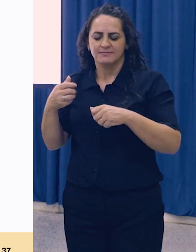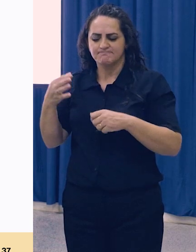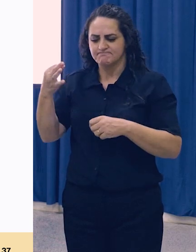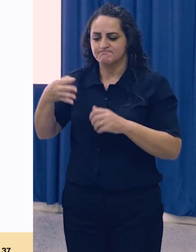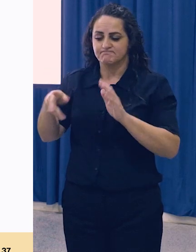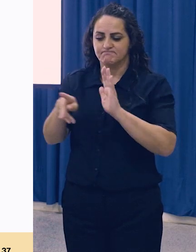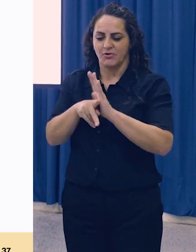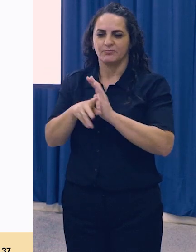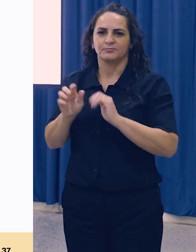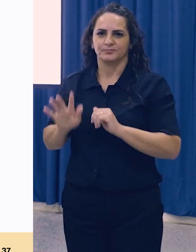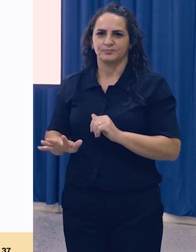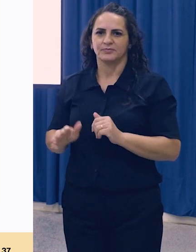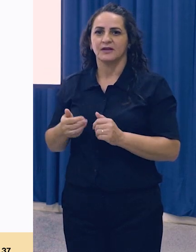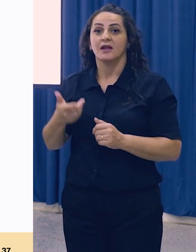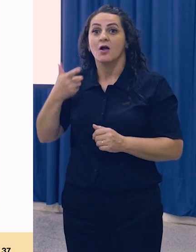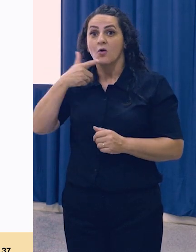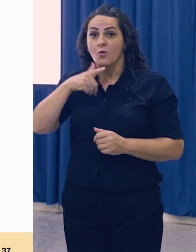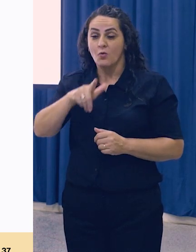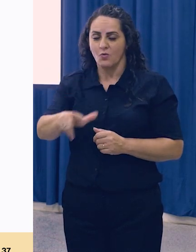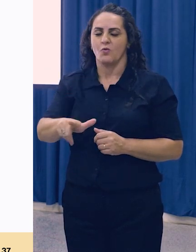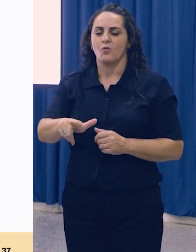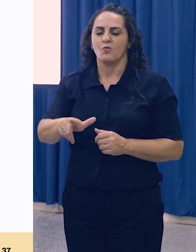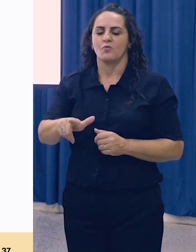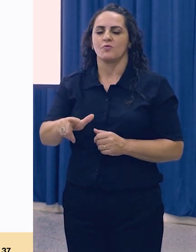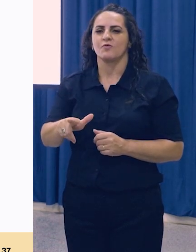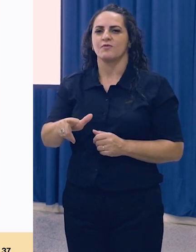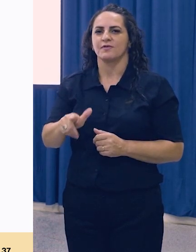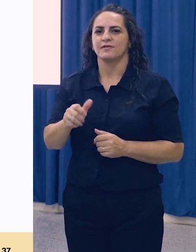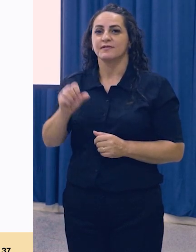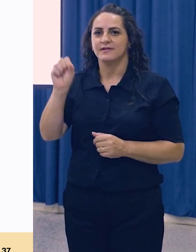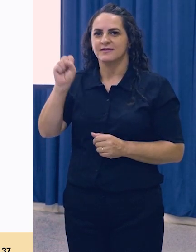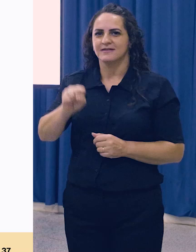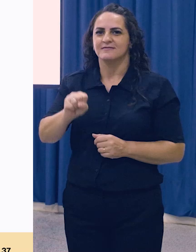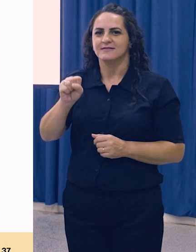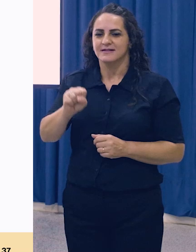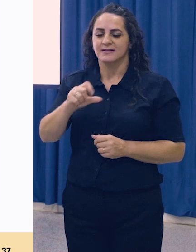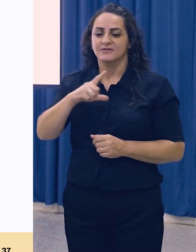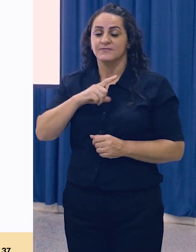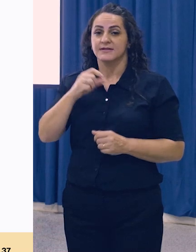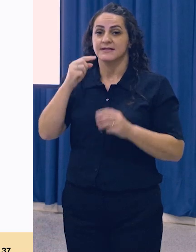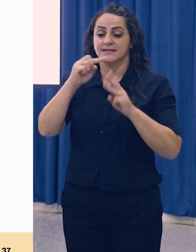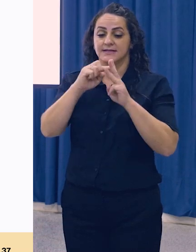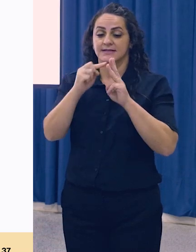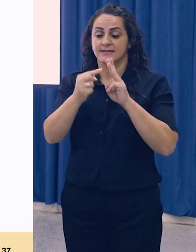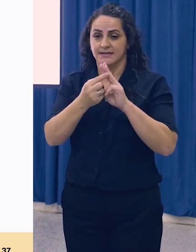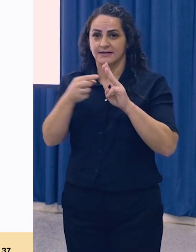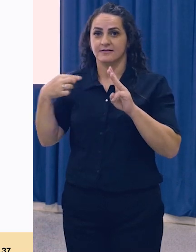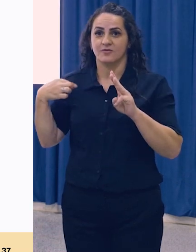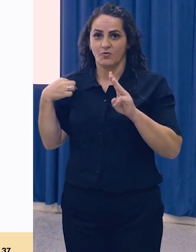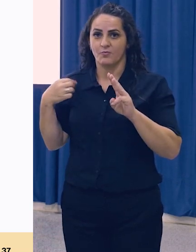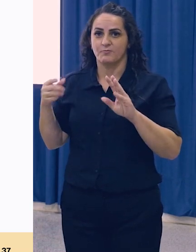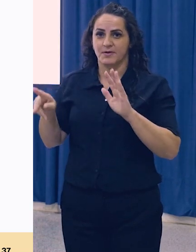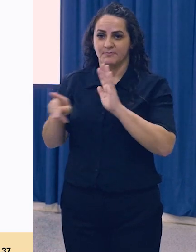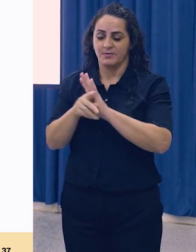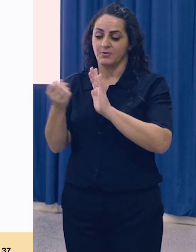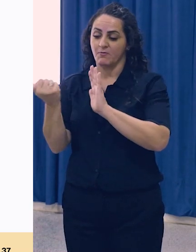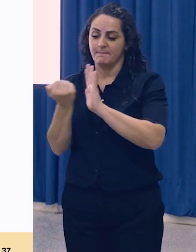assim. E a gente conseguiu que a nossa personagem tivesse 3 looks com a marca dele.